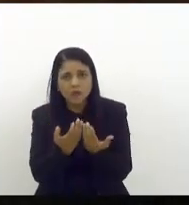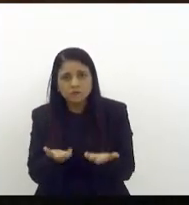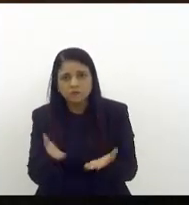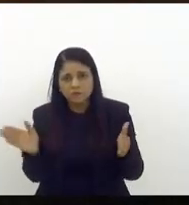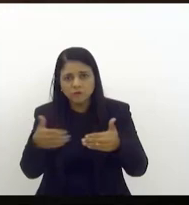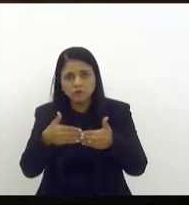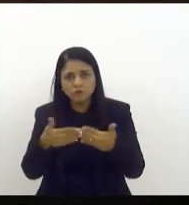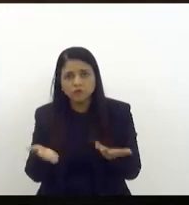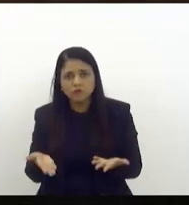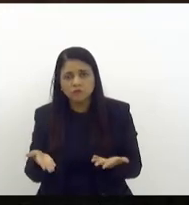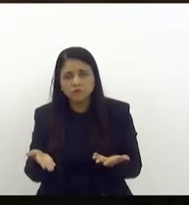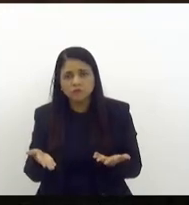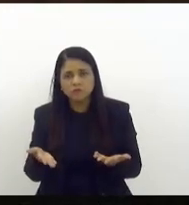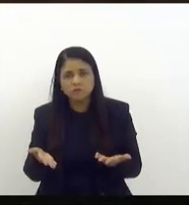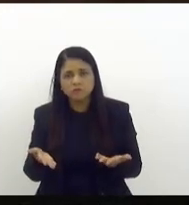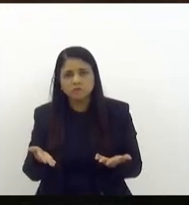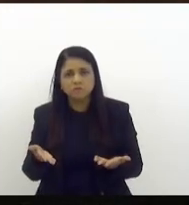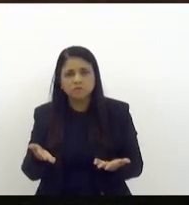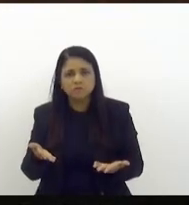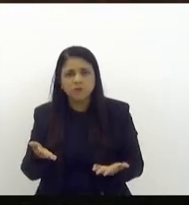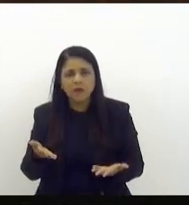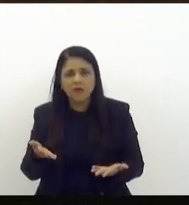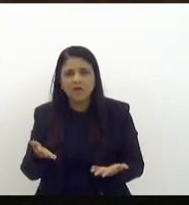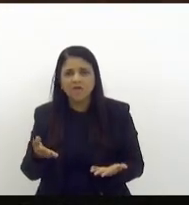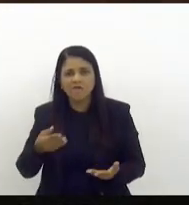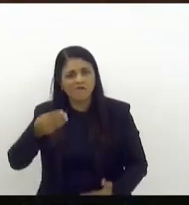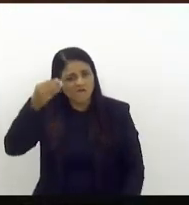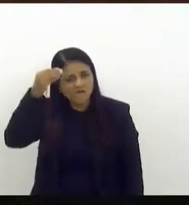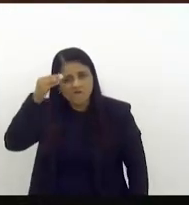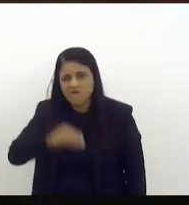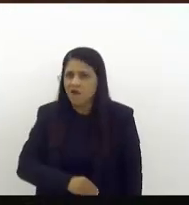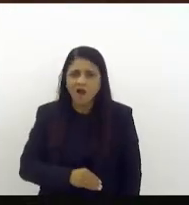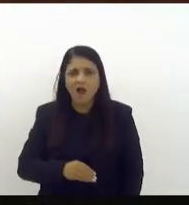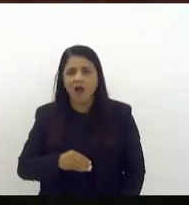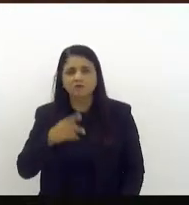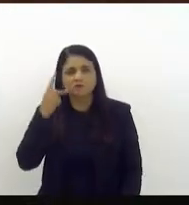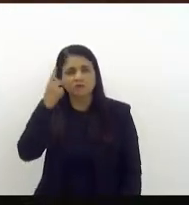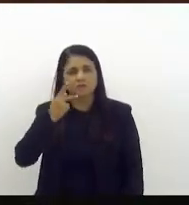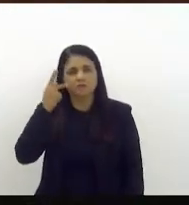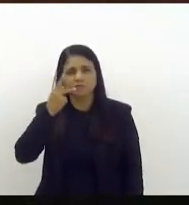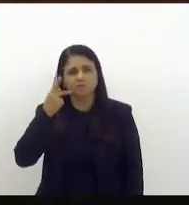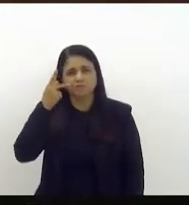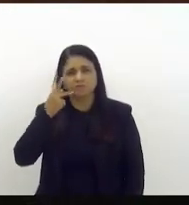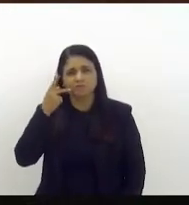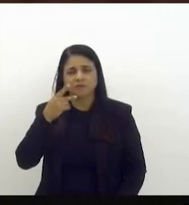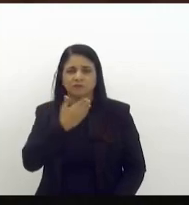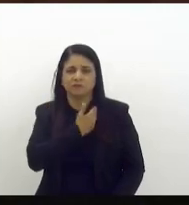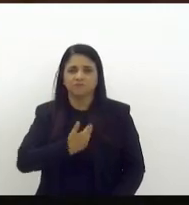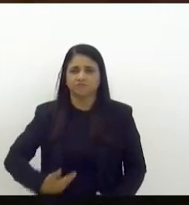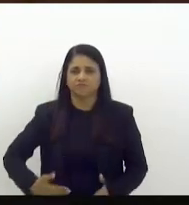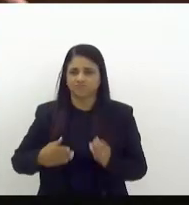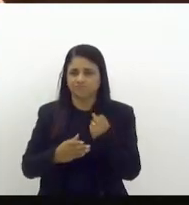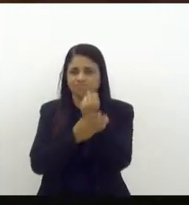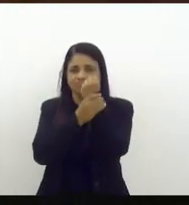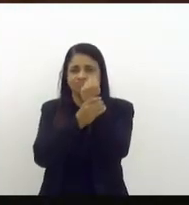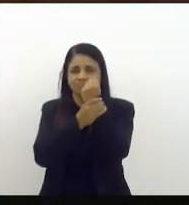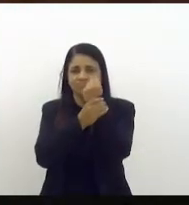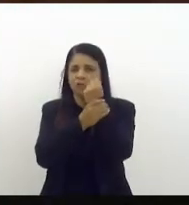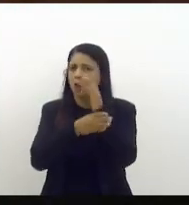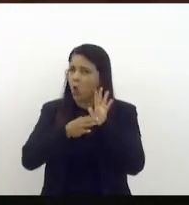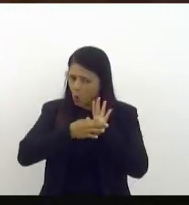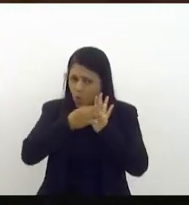Sul seria o fracasso completo de toda a nossa política de segurança pública que eu acho que é muito ruim critico muito